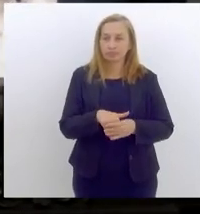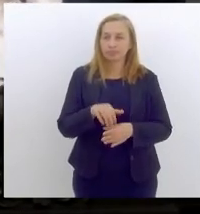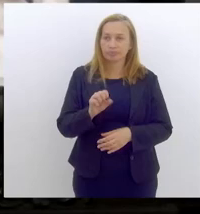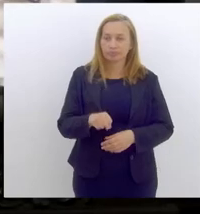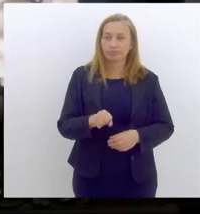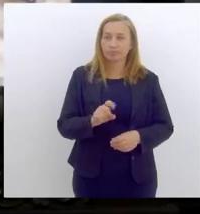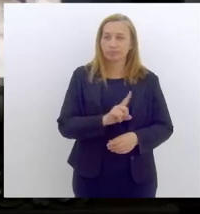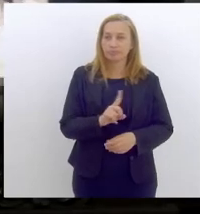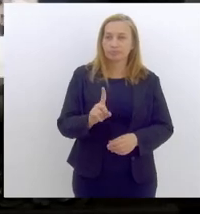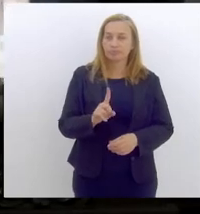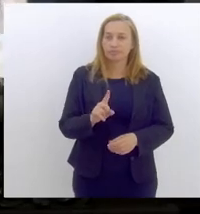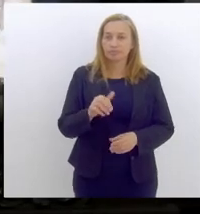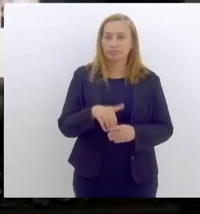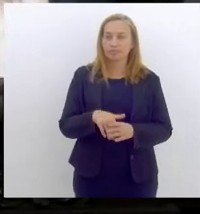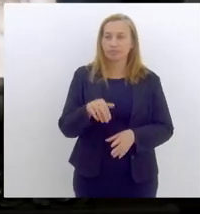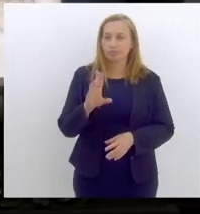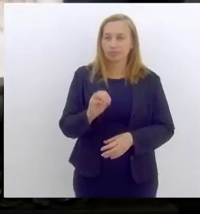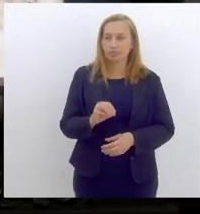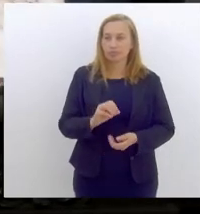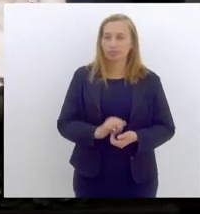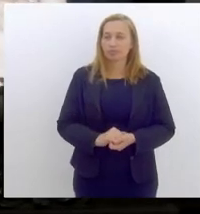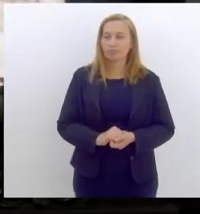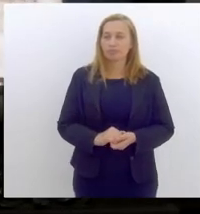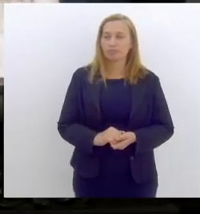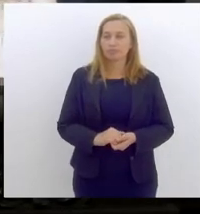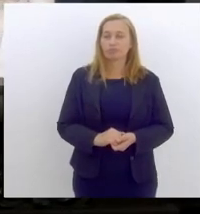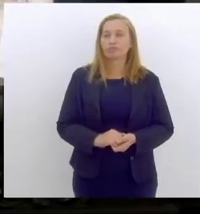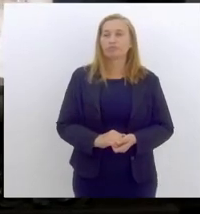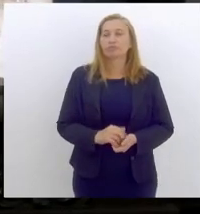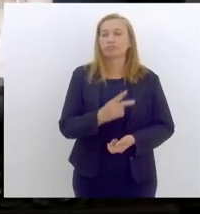e abstenção para a presidência.